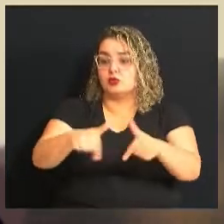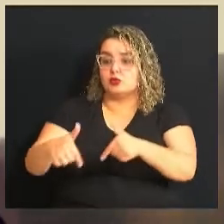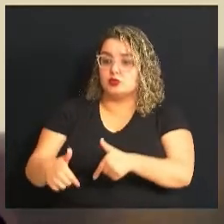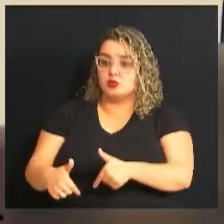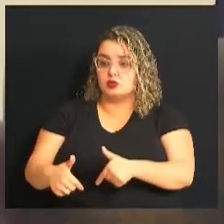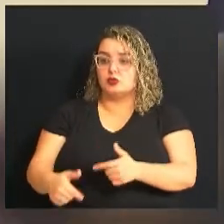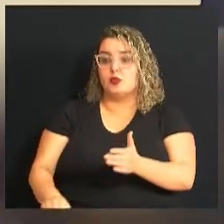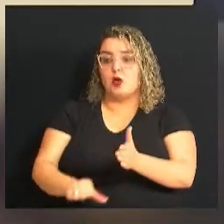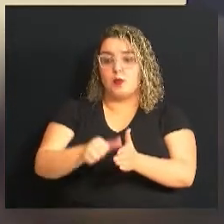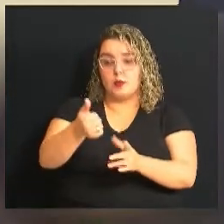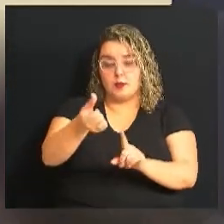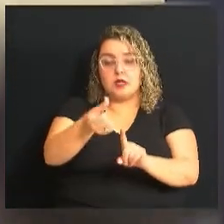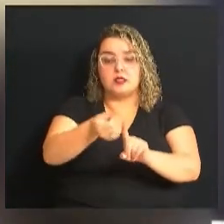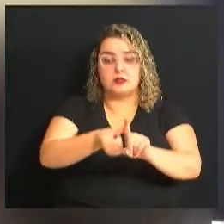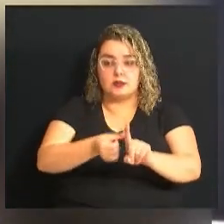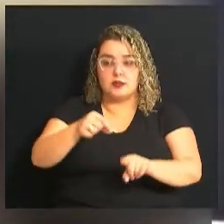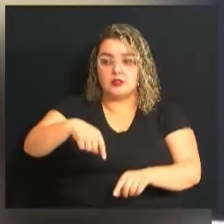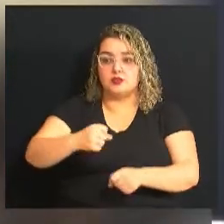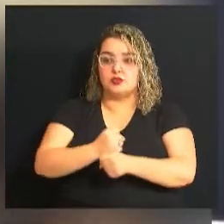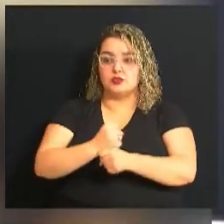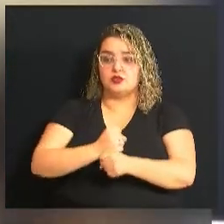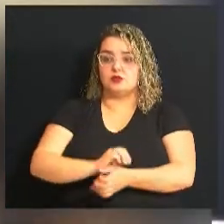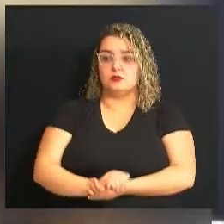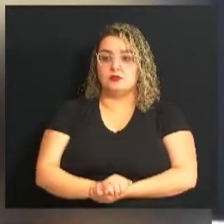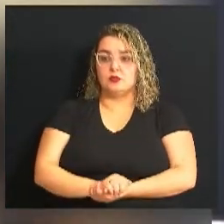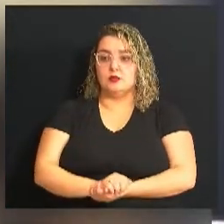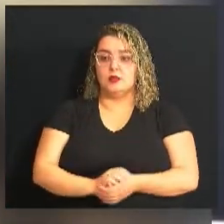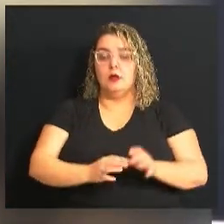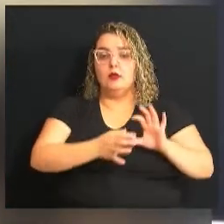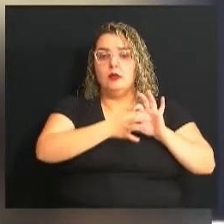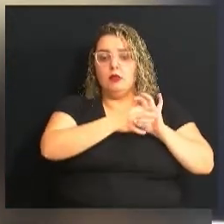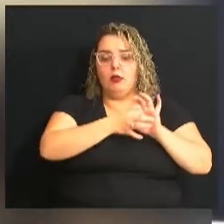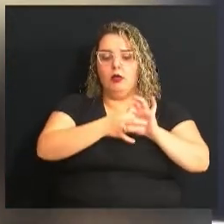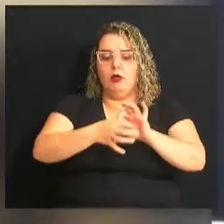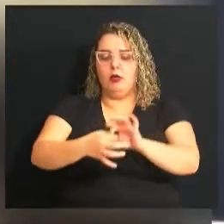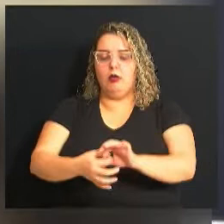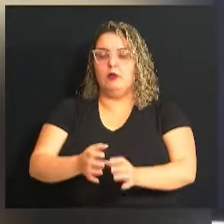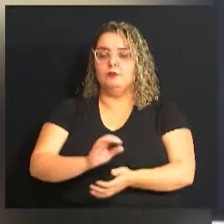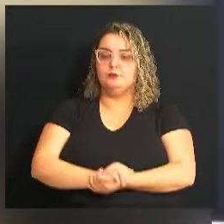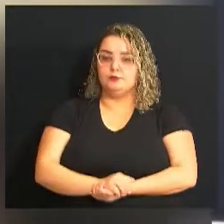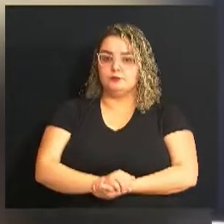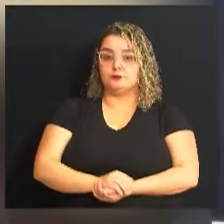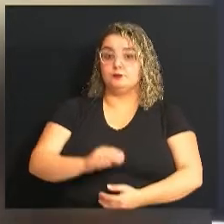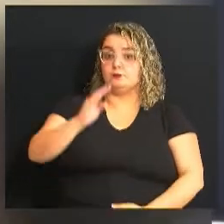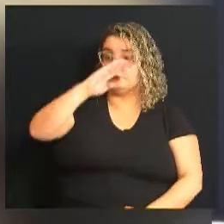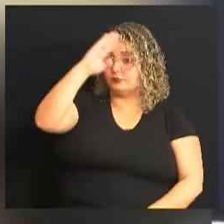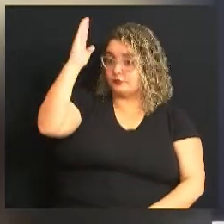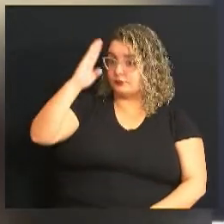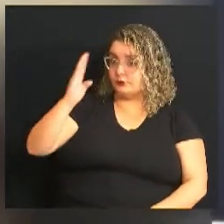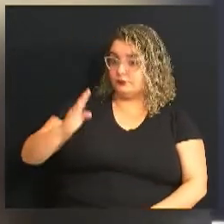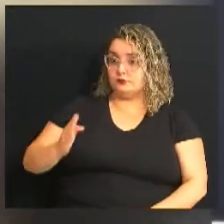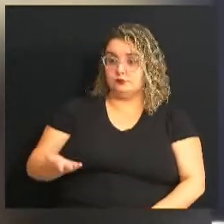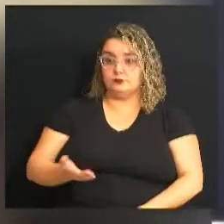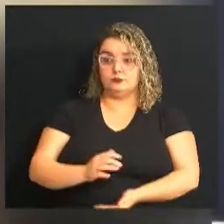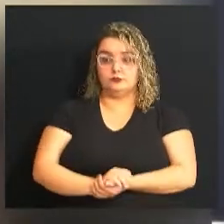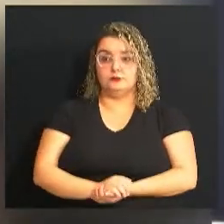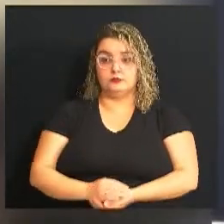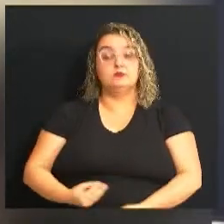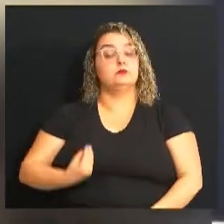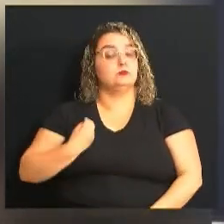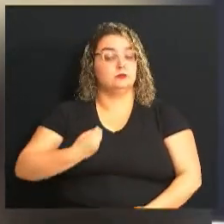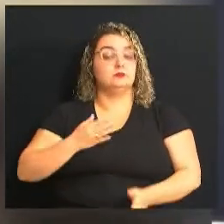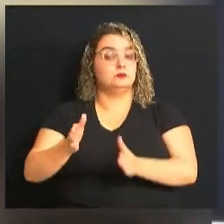no primeiro semestre deste ano. Num contexto em que o Brasil estava vivendo assim,